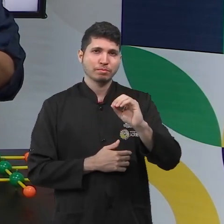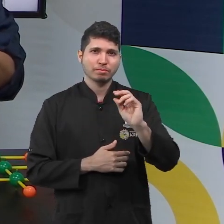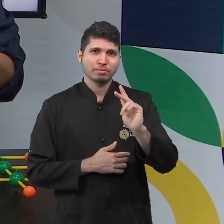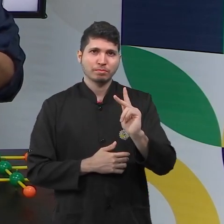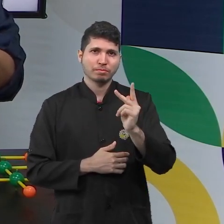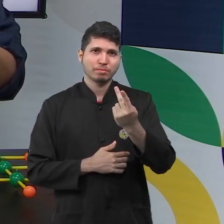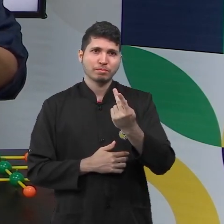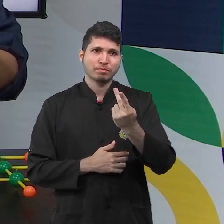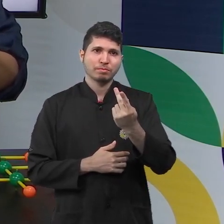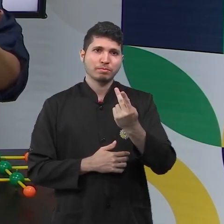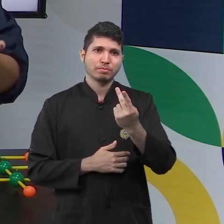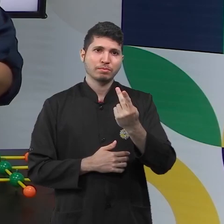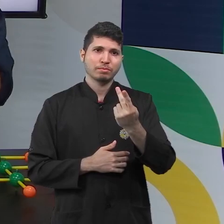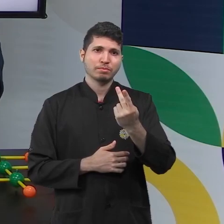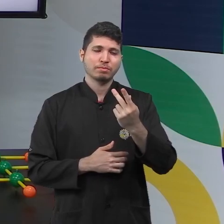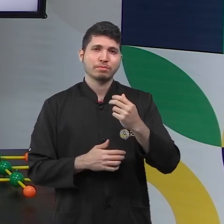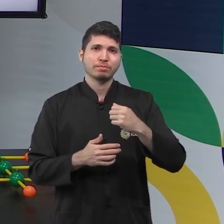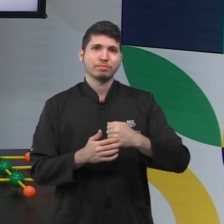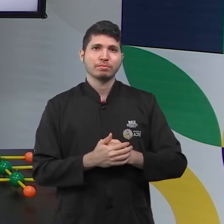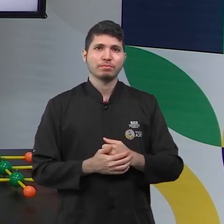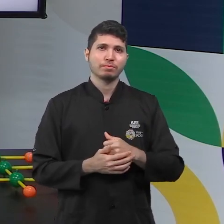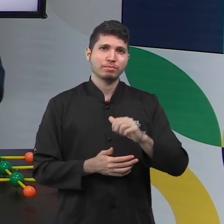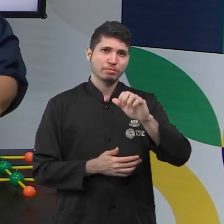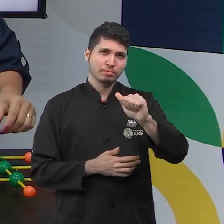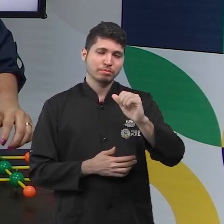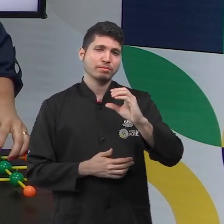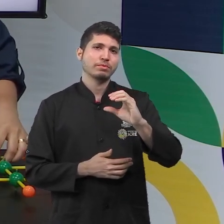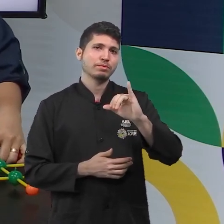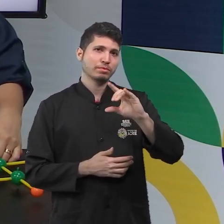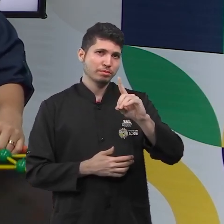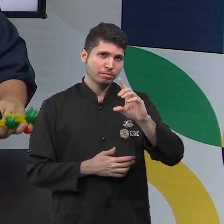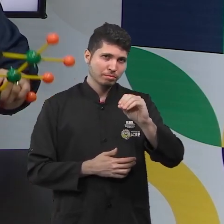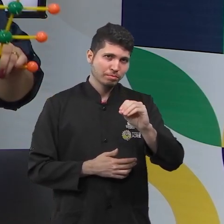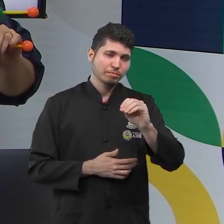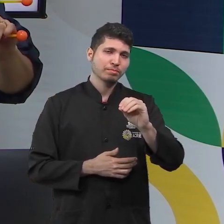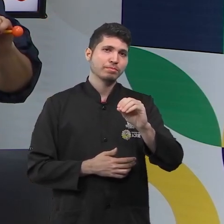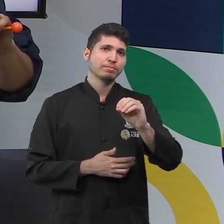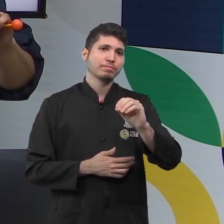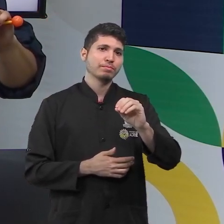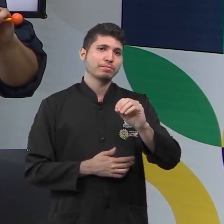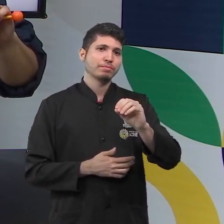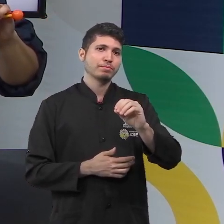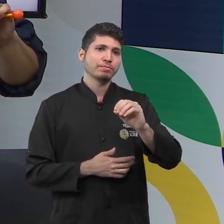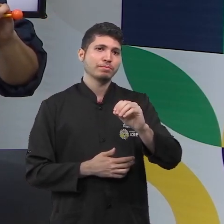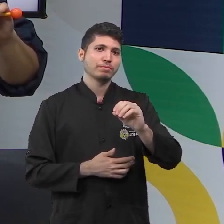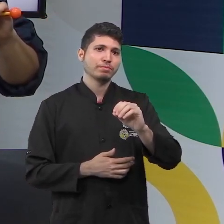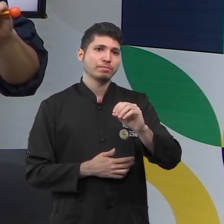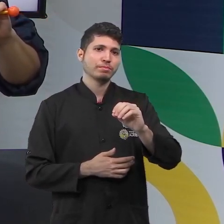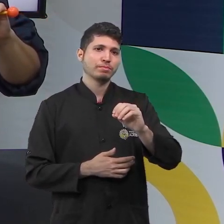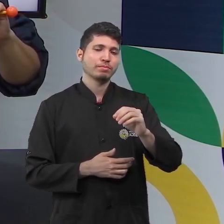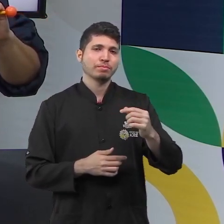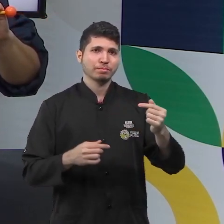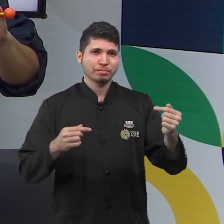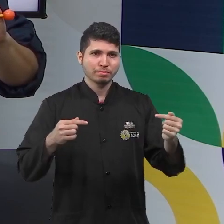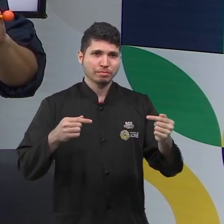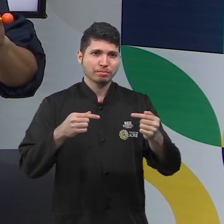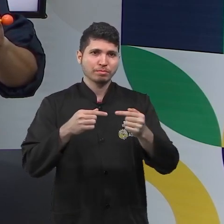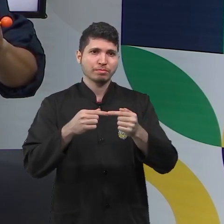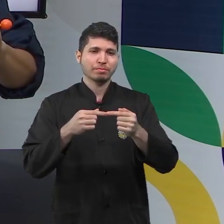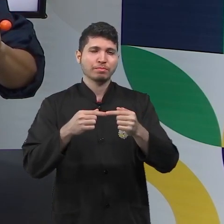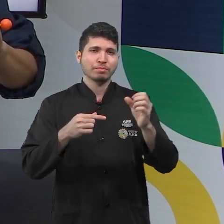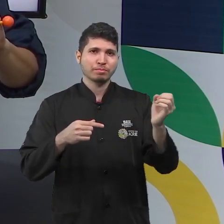aqui desse ácido graxo. E aí, o que acontece, gente? Eles vão se ligar, ó. Então, faz essa